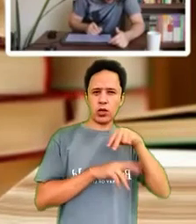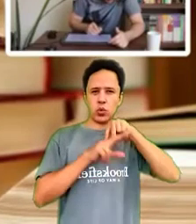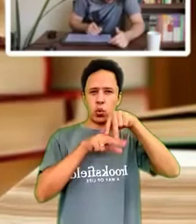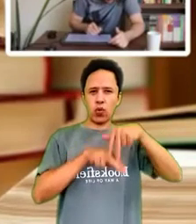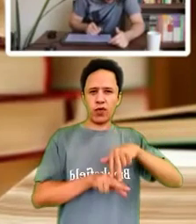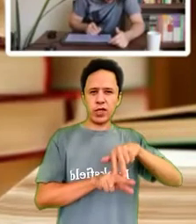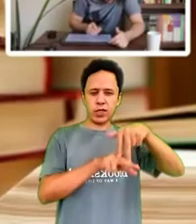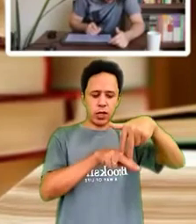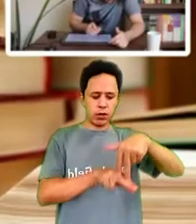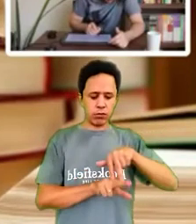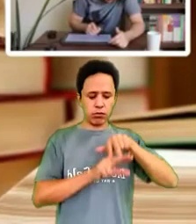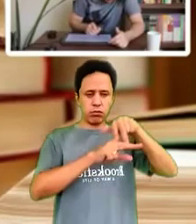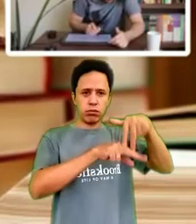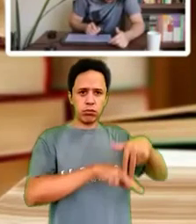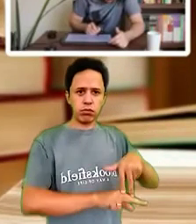surfista